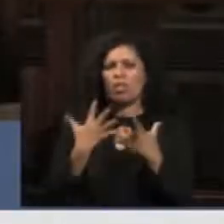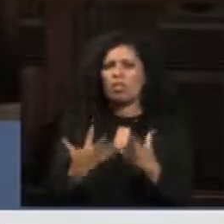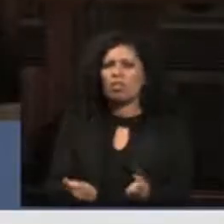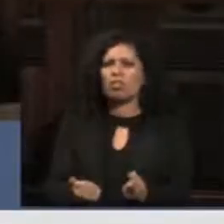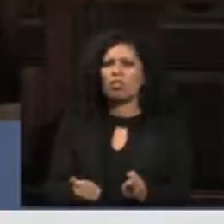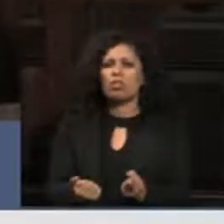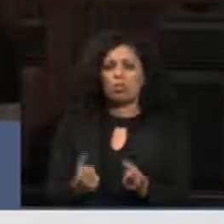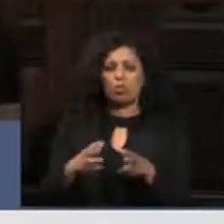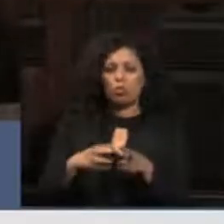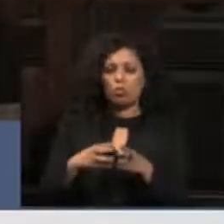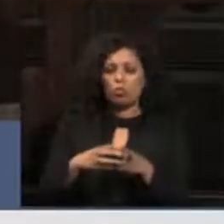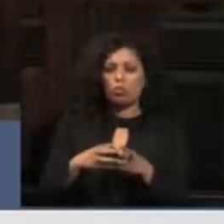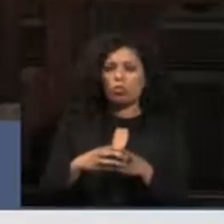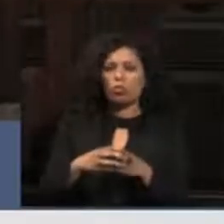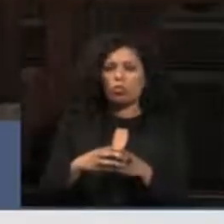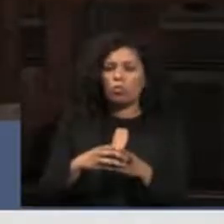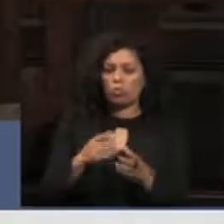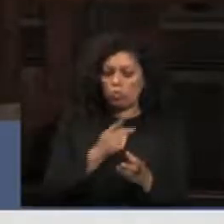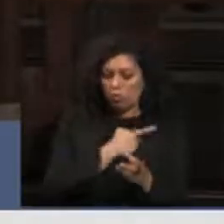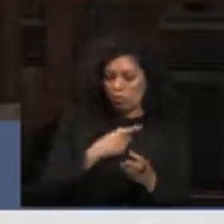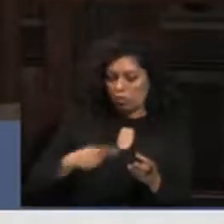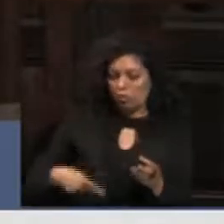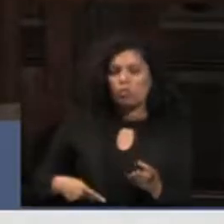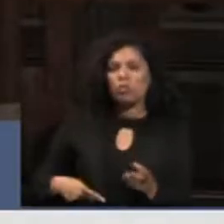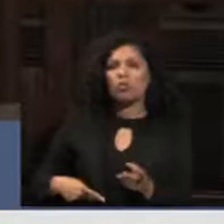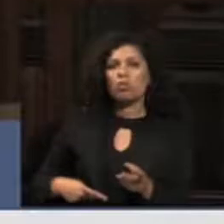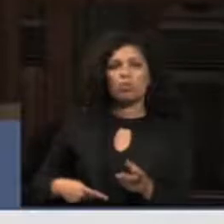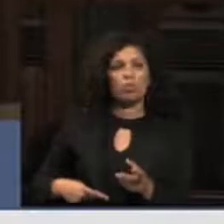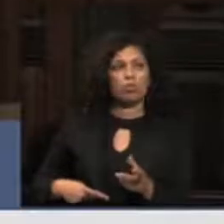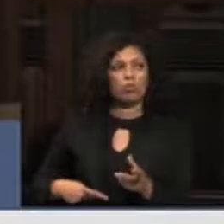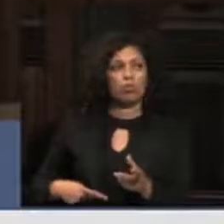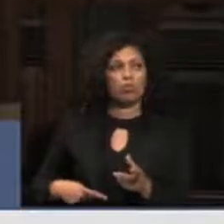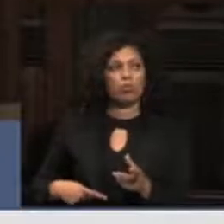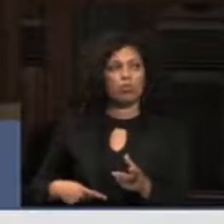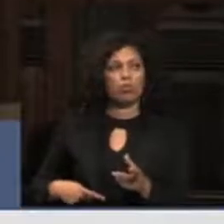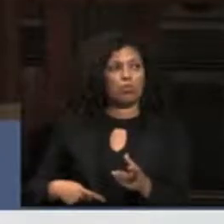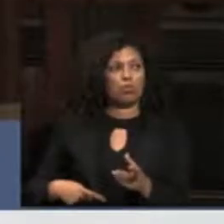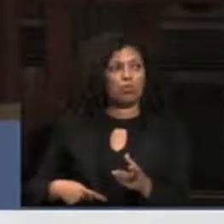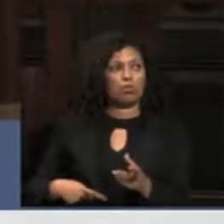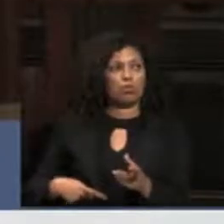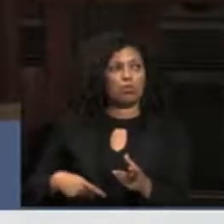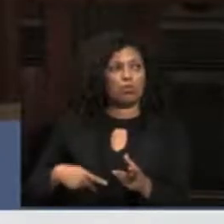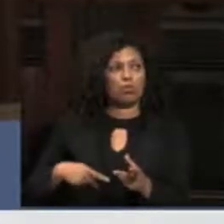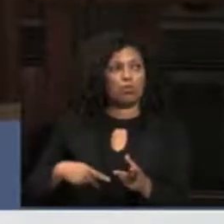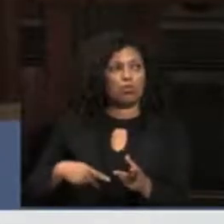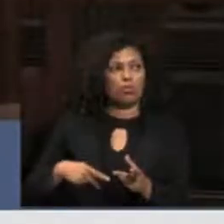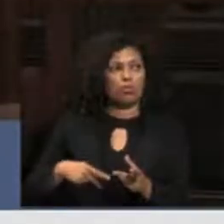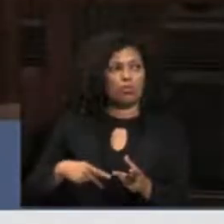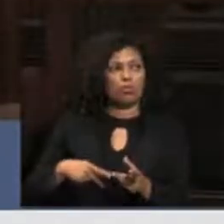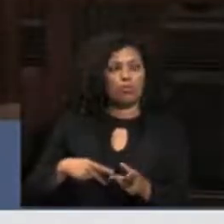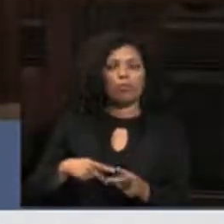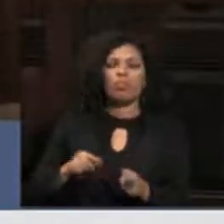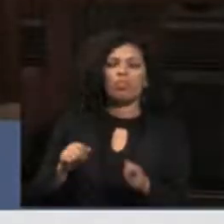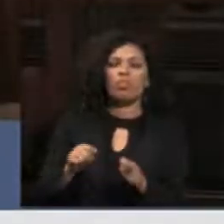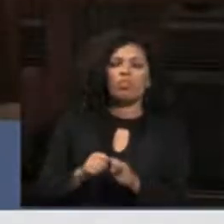que um candidato a presidente da República, ainda esse ano, faça como fez,